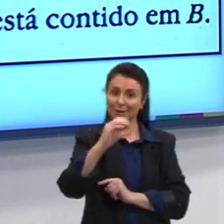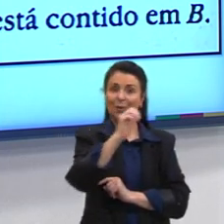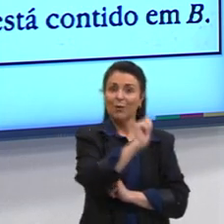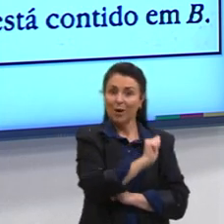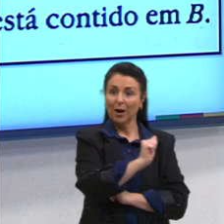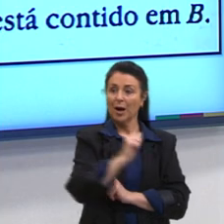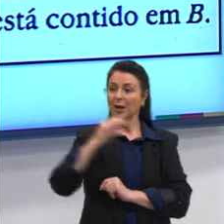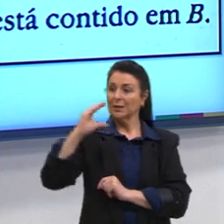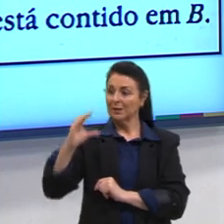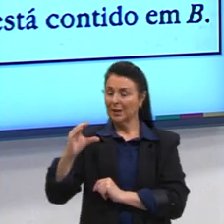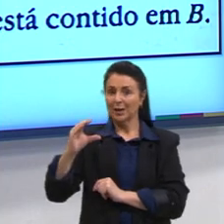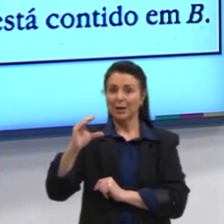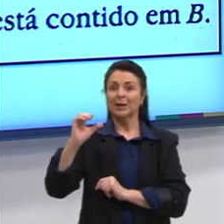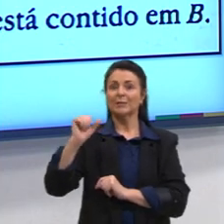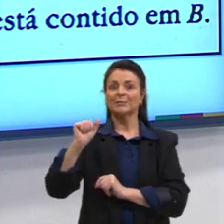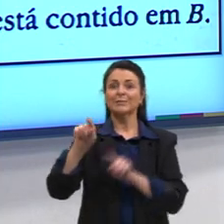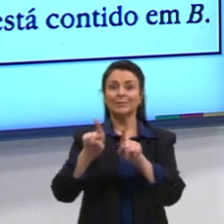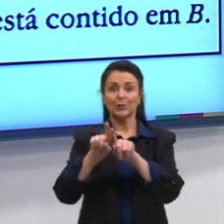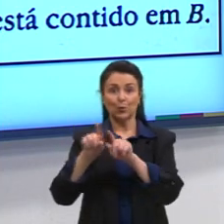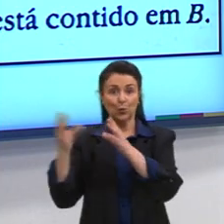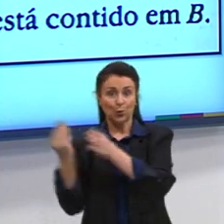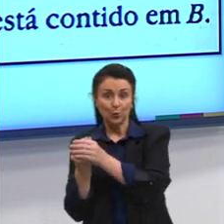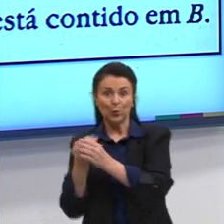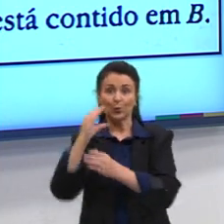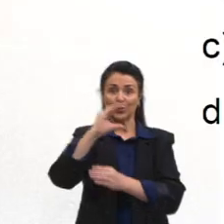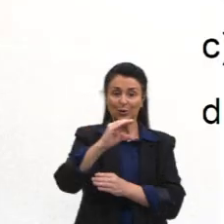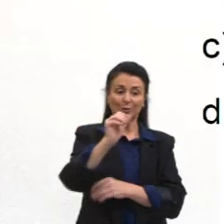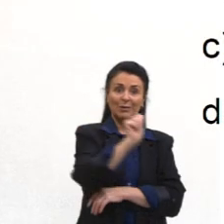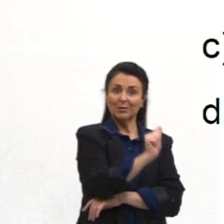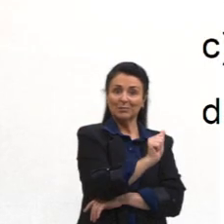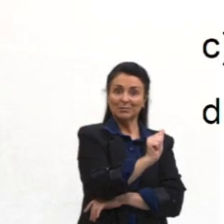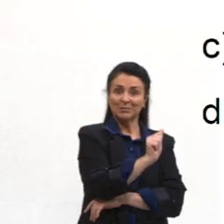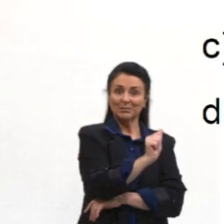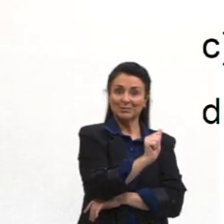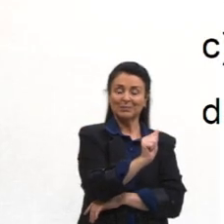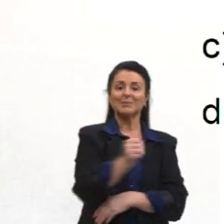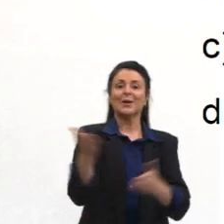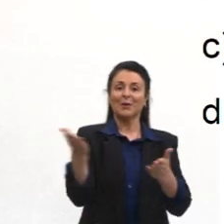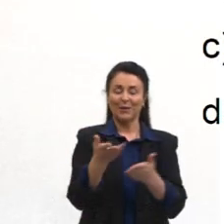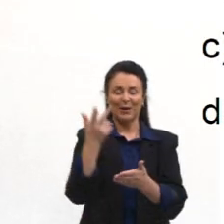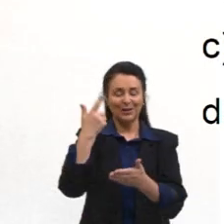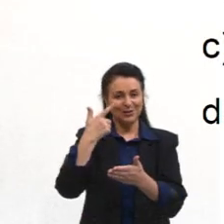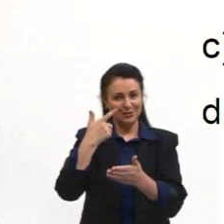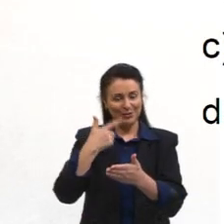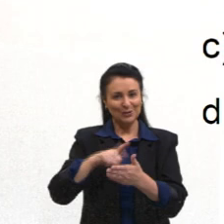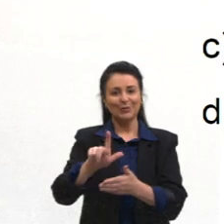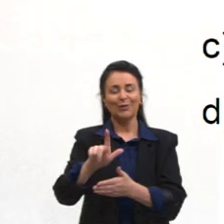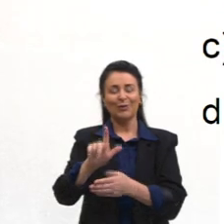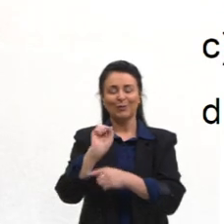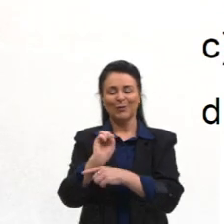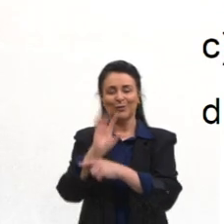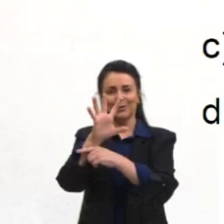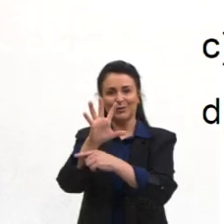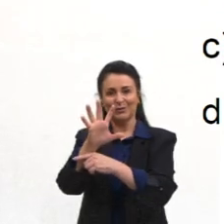se está continuar correcto agora a gente vai retornar então ali para o slide 1